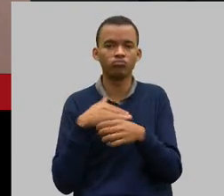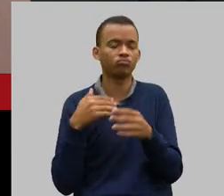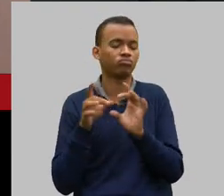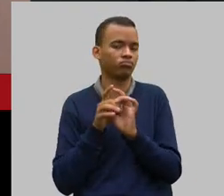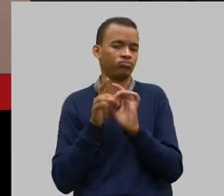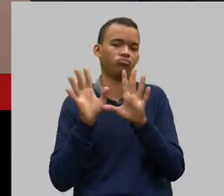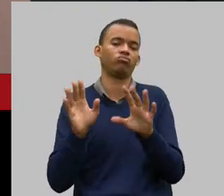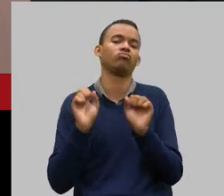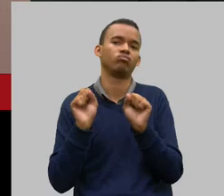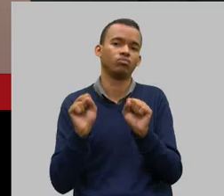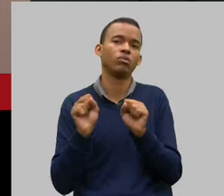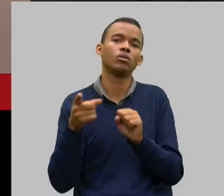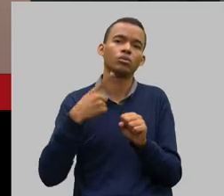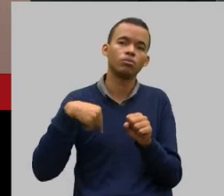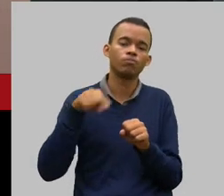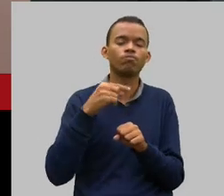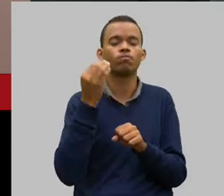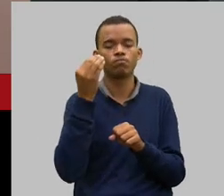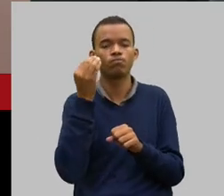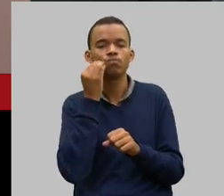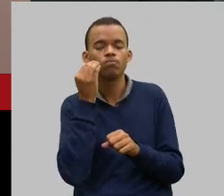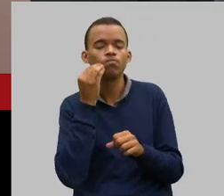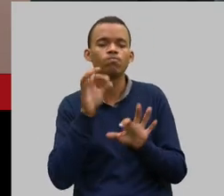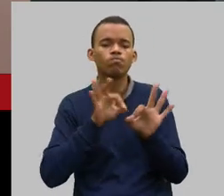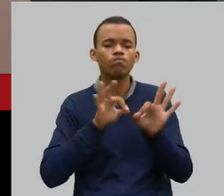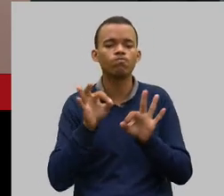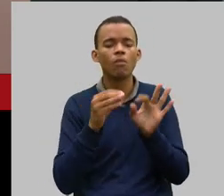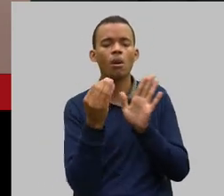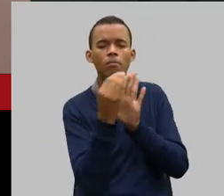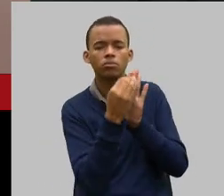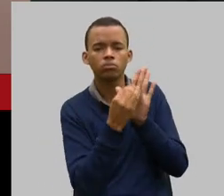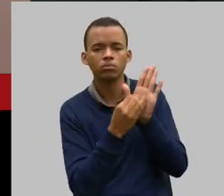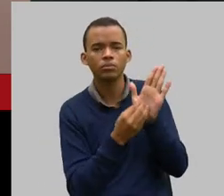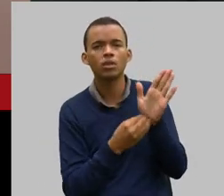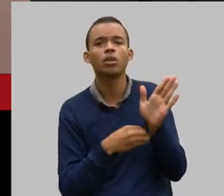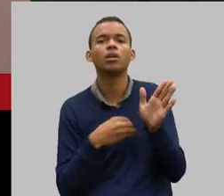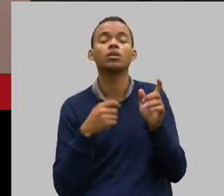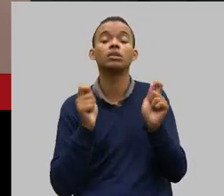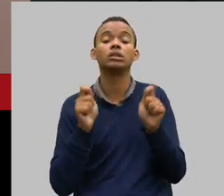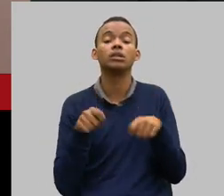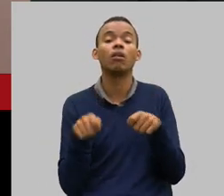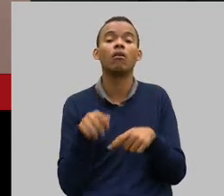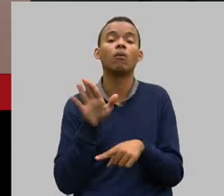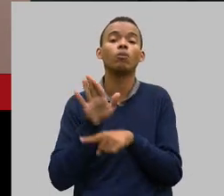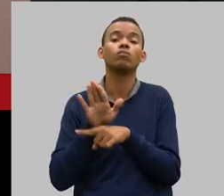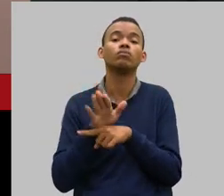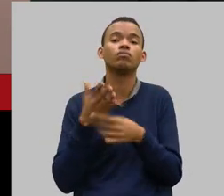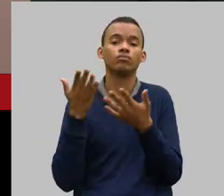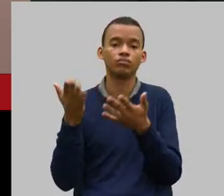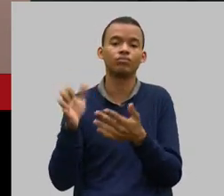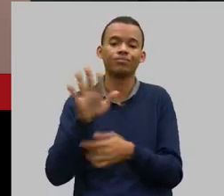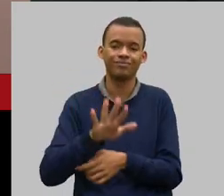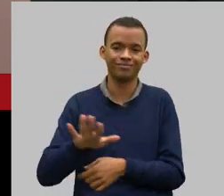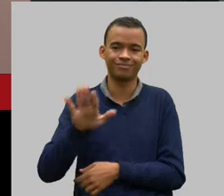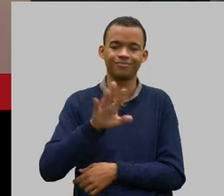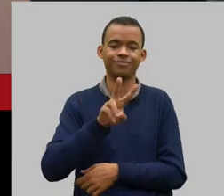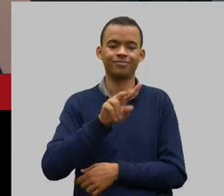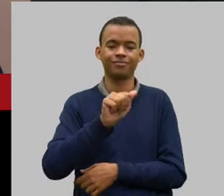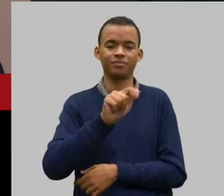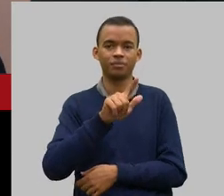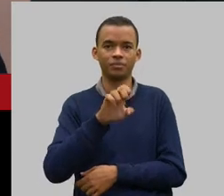quiser e a gente poder delinear e e ajustar melhor aí o que que a gente pode fazer para o nosso querido pâ